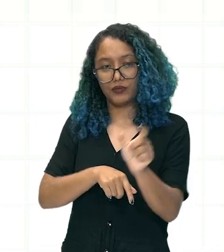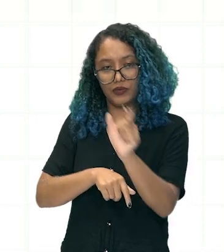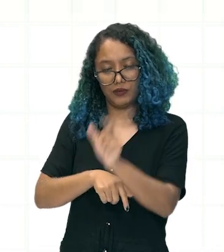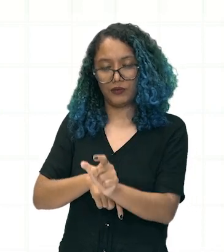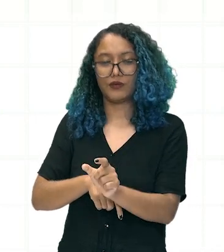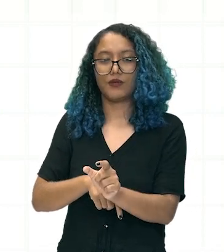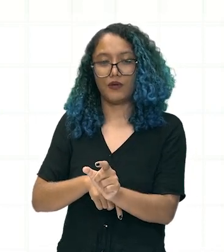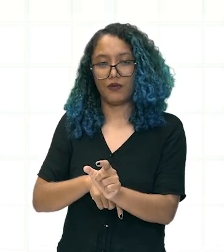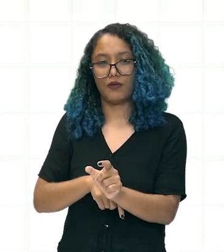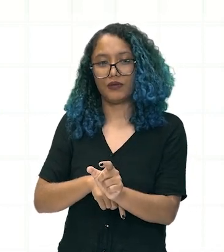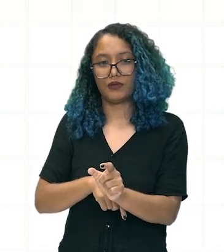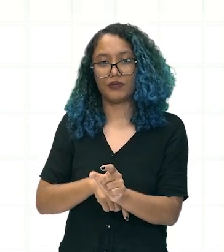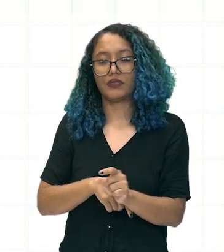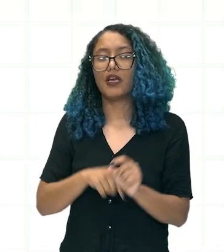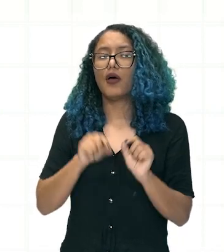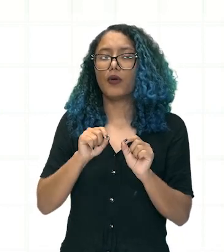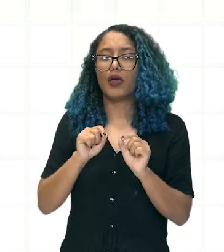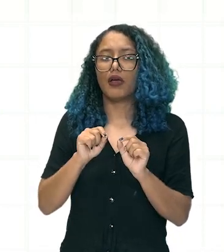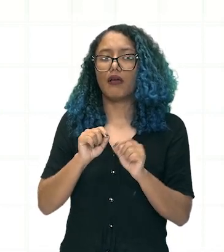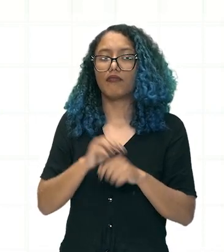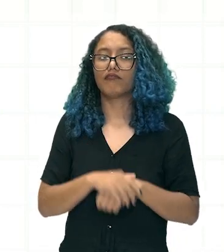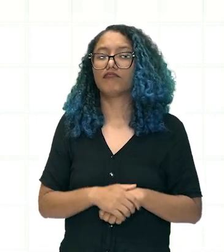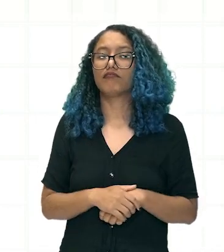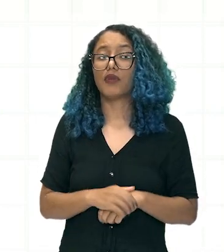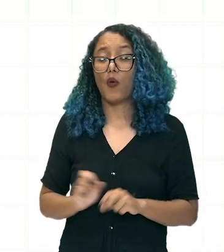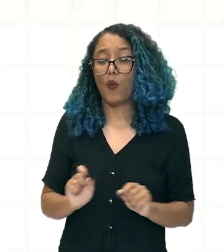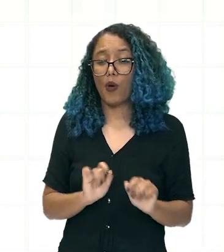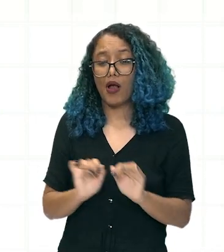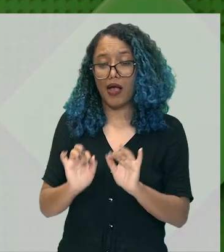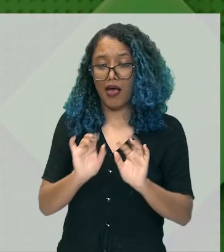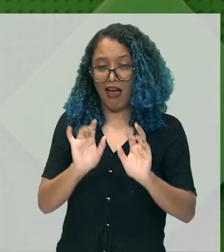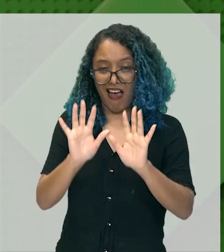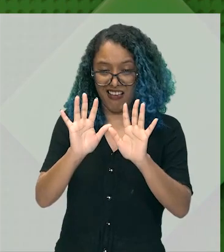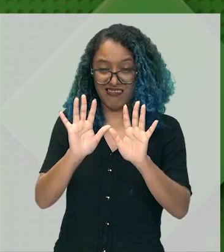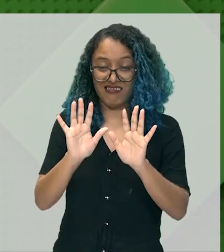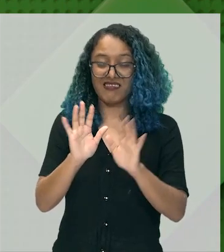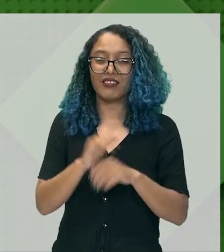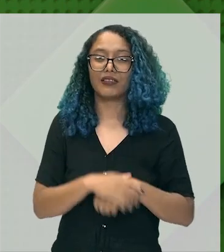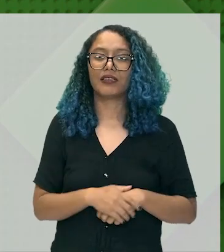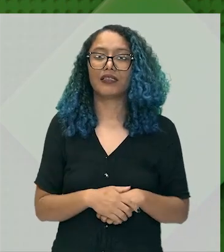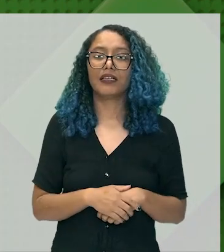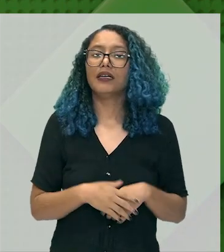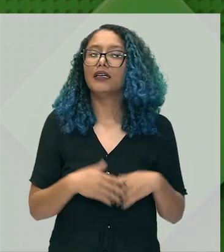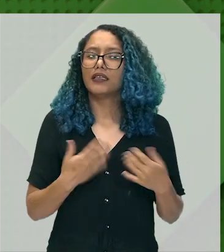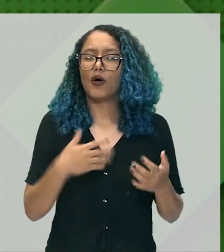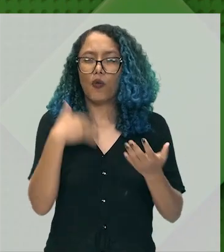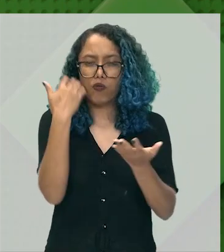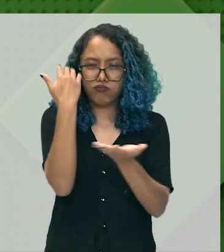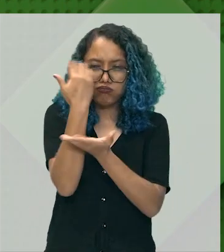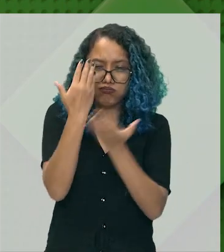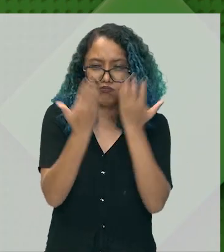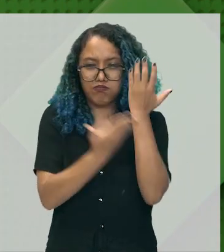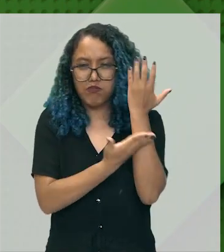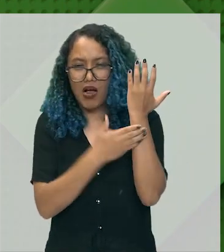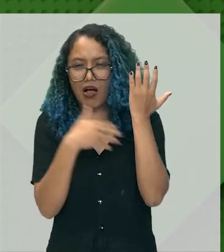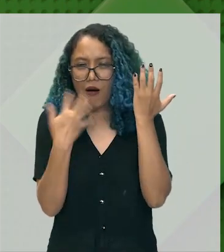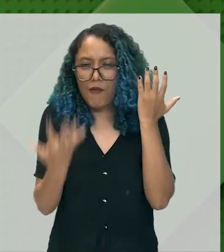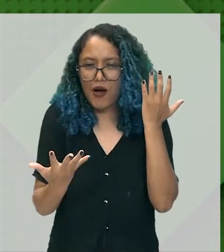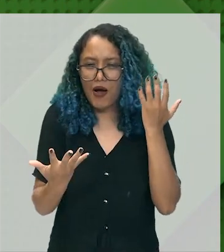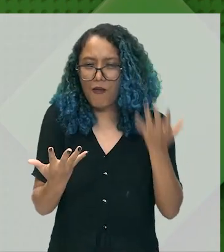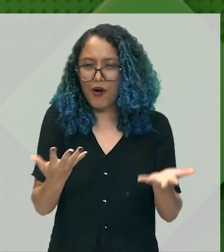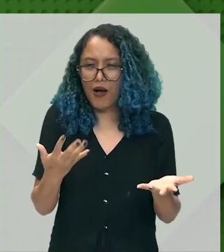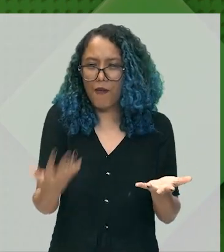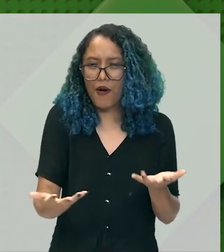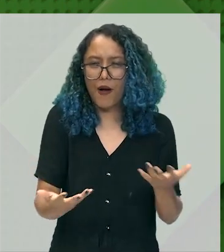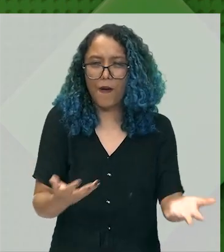de gases para a atmosfera. Então, será que está aumentando o desmatamento? Vocês acham que está aumentando o